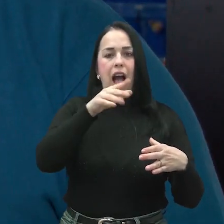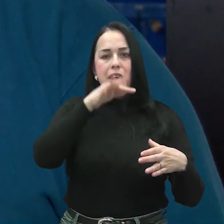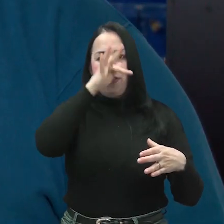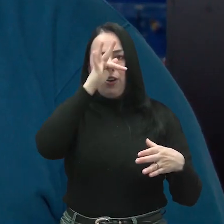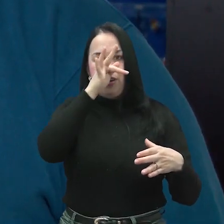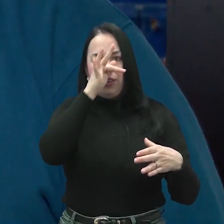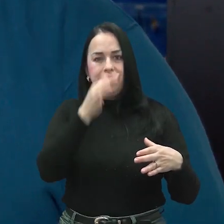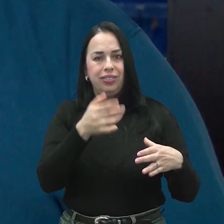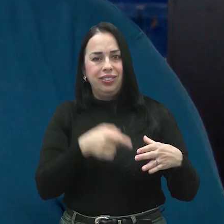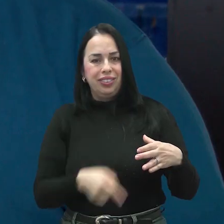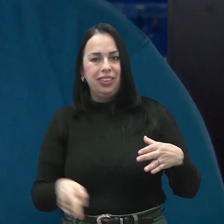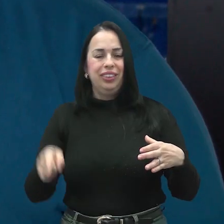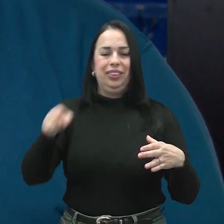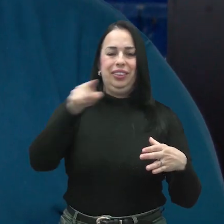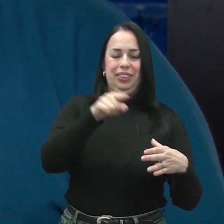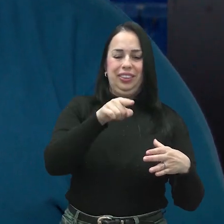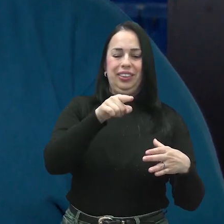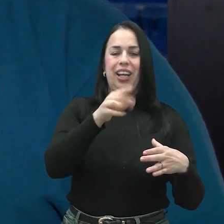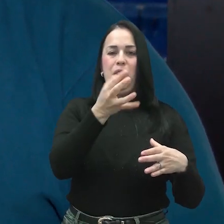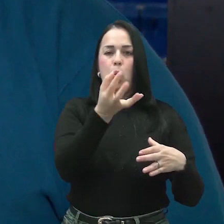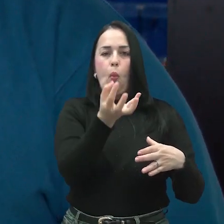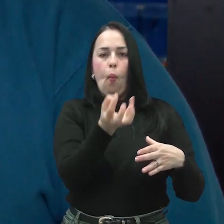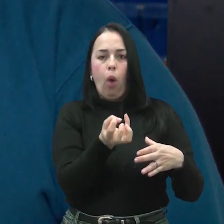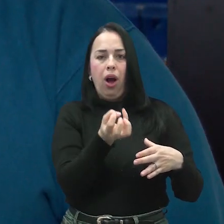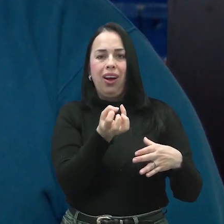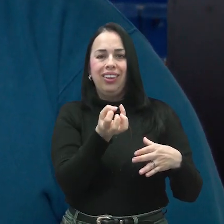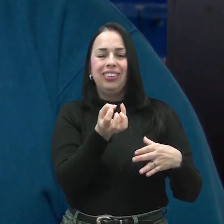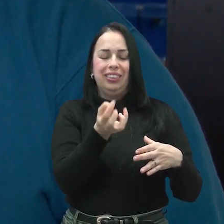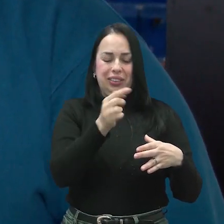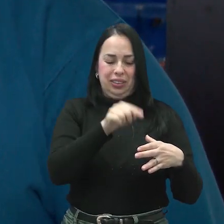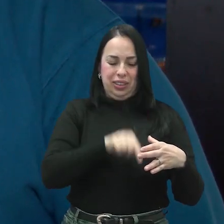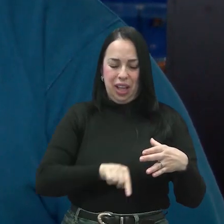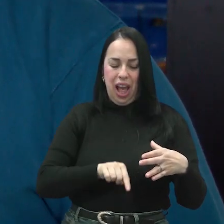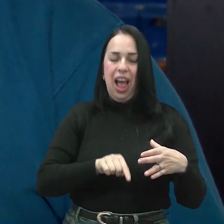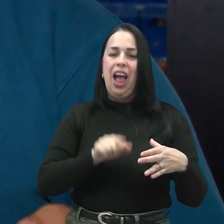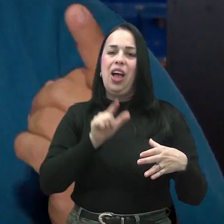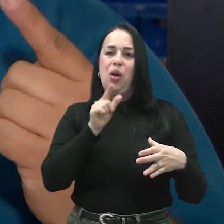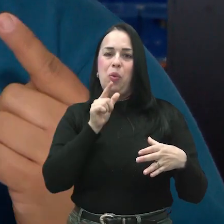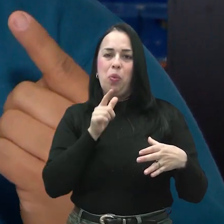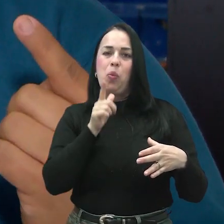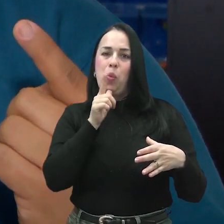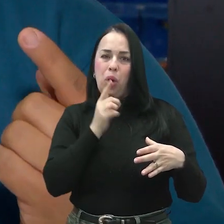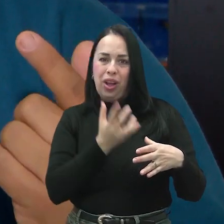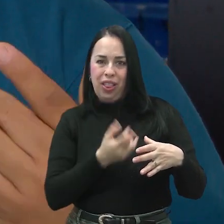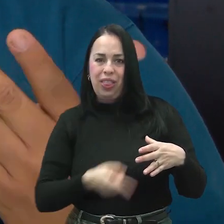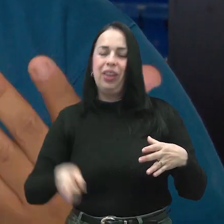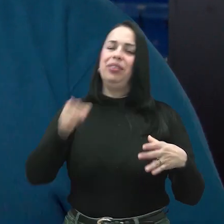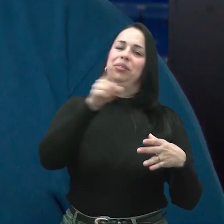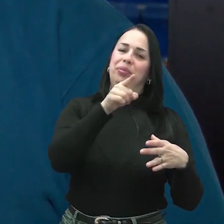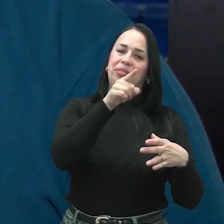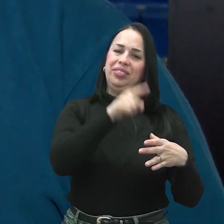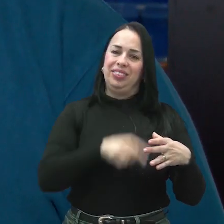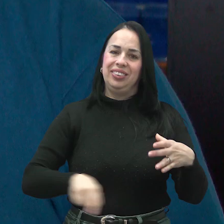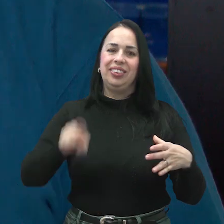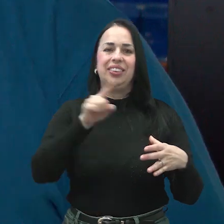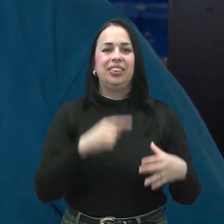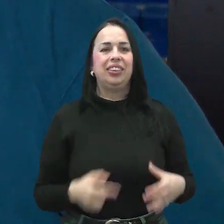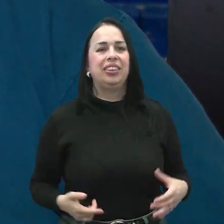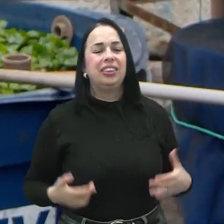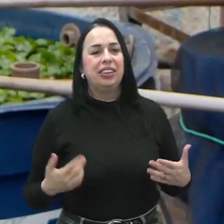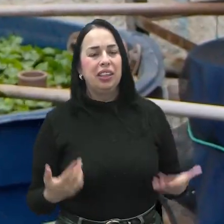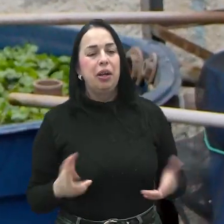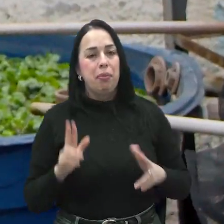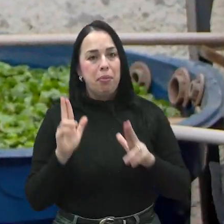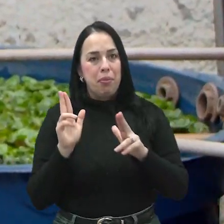que ela faz o adubo para a planta. Então, você alimenta o peixe alimenta a planta e a planta te alimenta